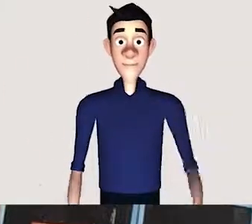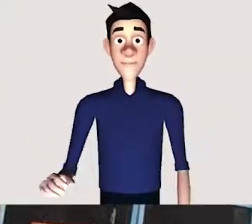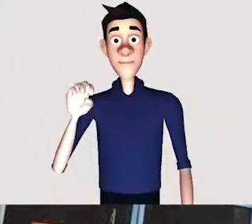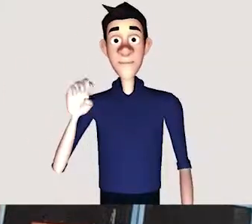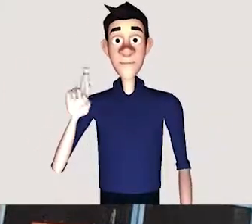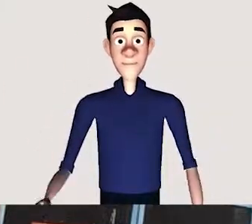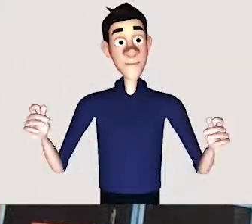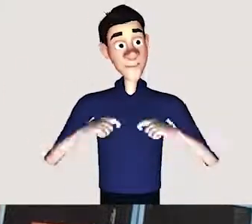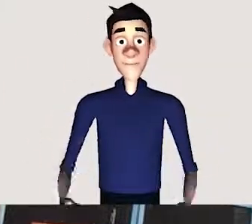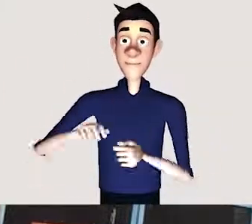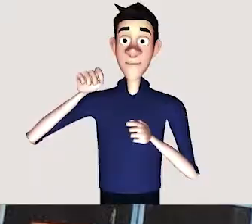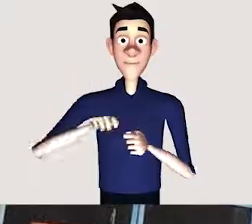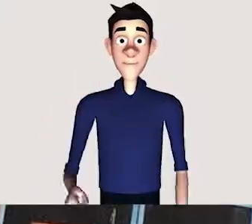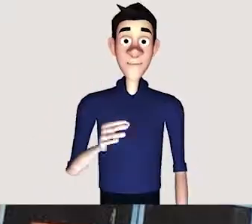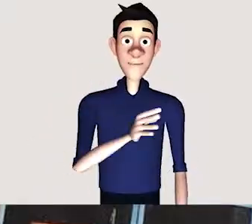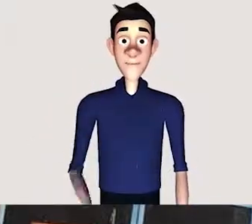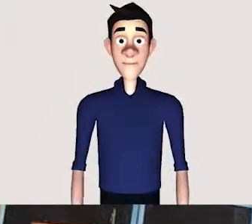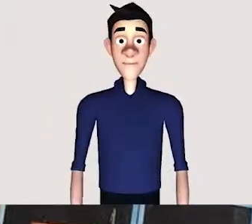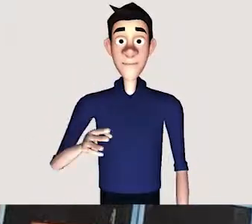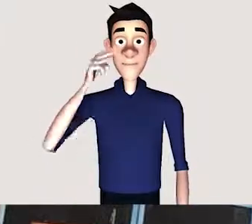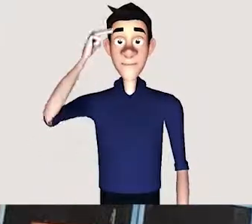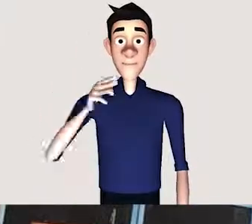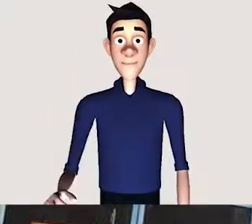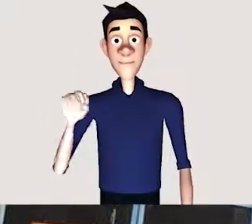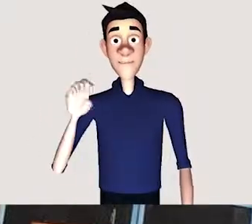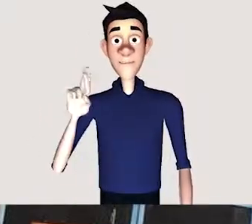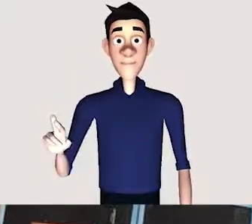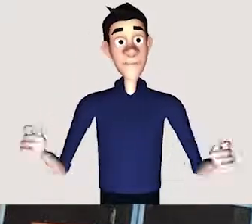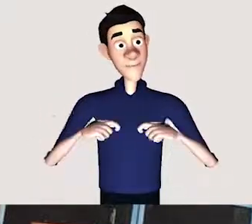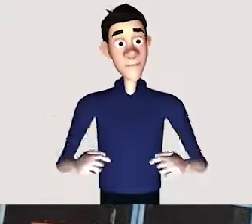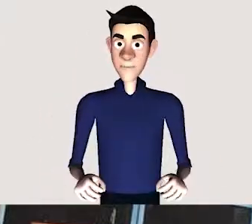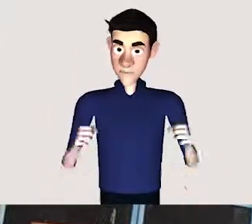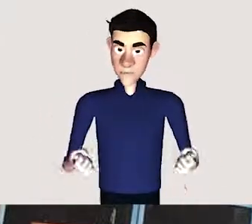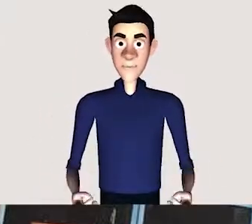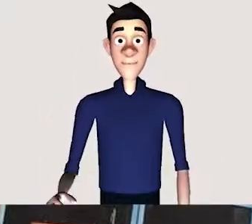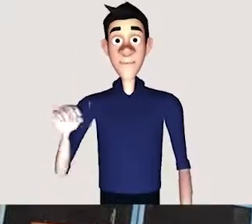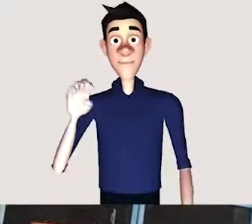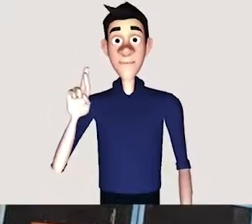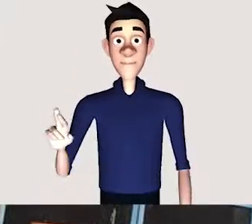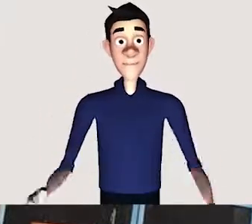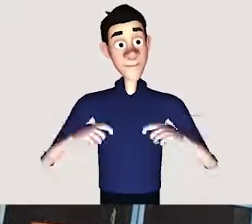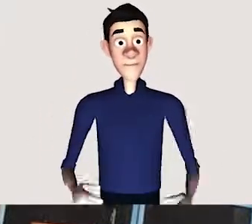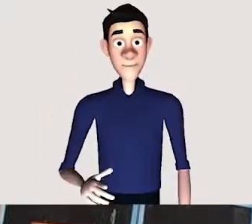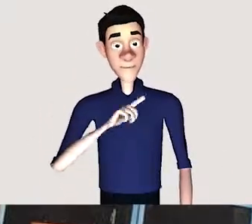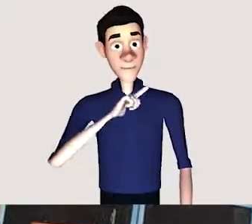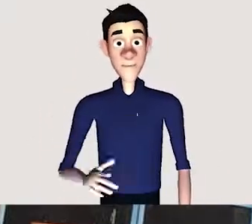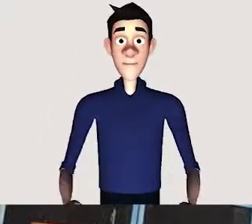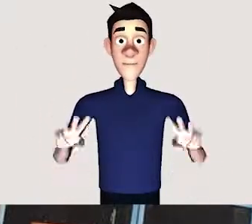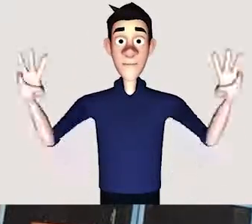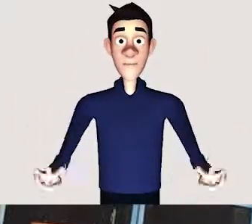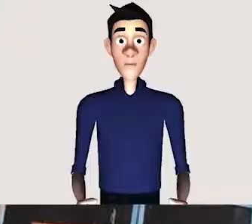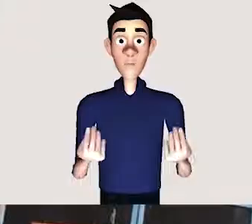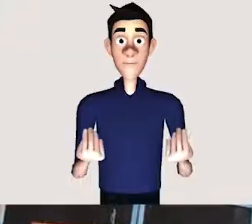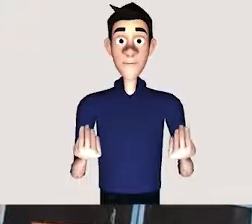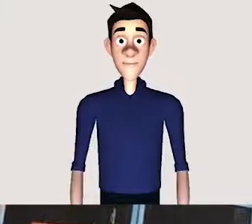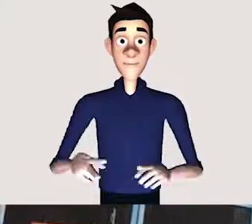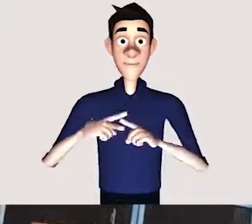novas memórias, são capazes de resistência, são capazes de ter o museu como uma ferramenta de